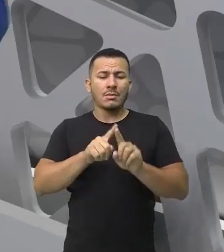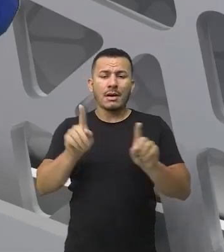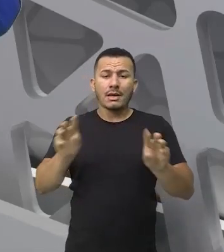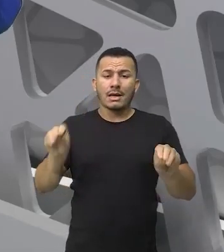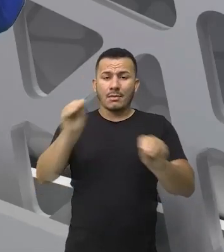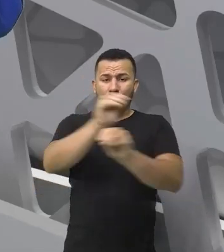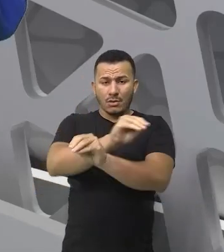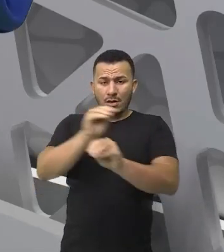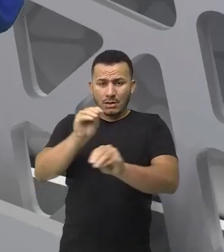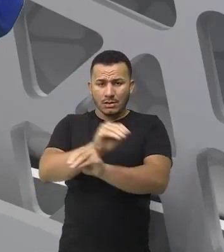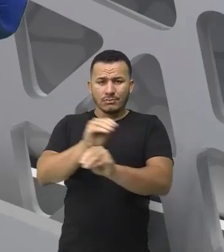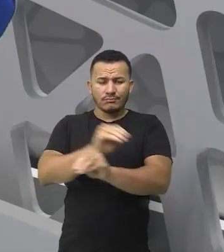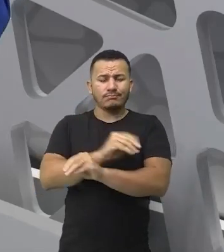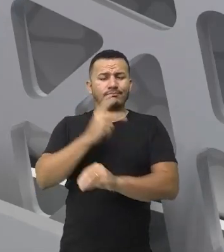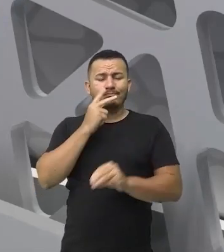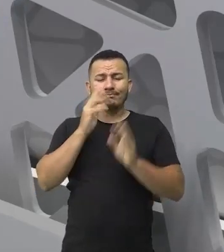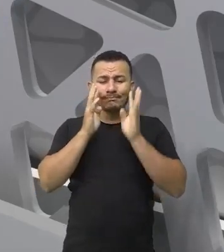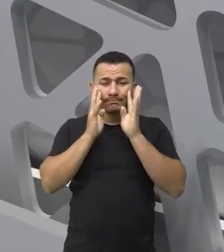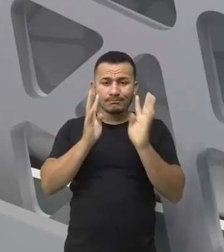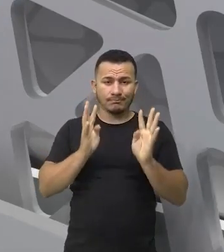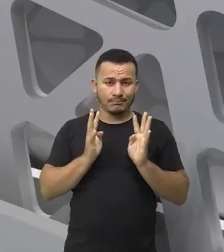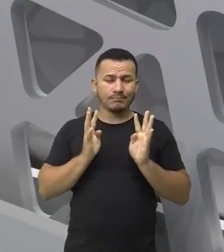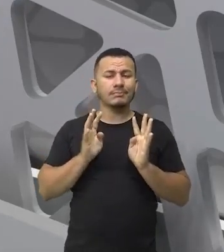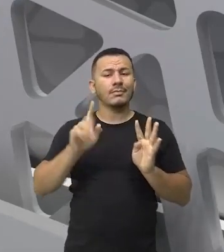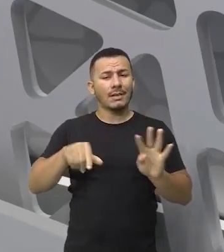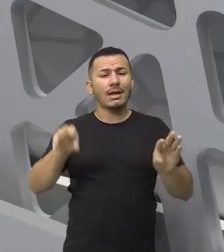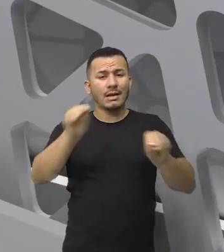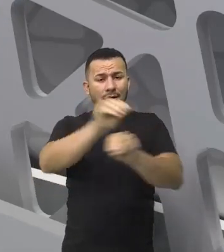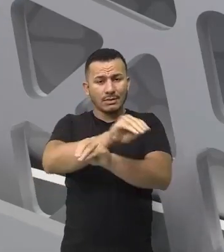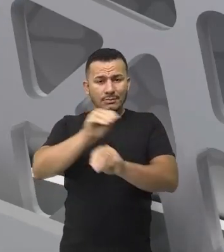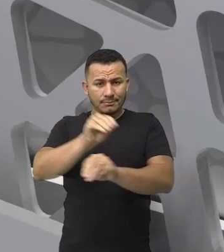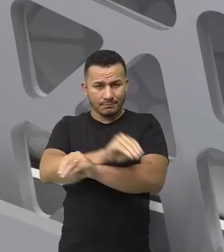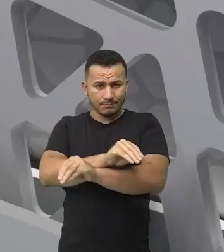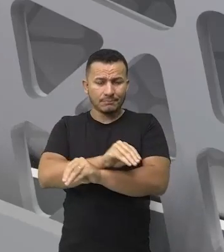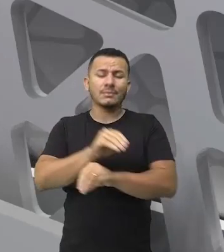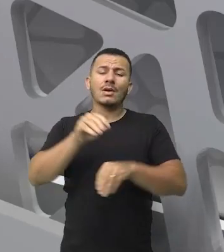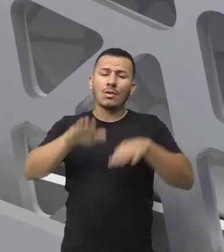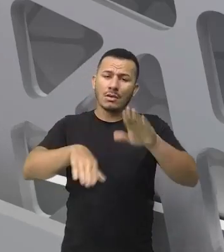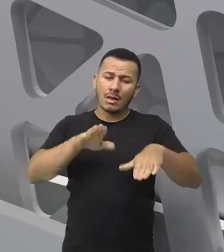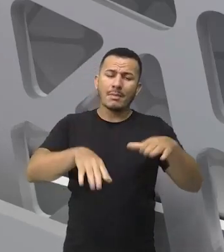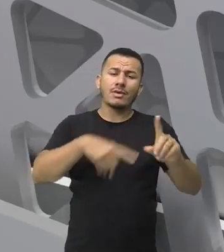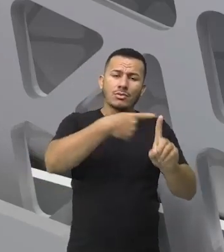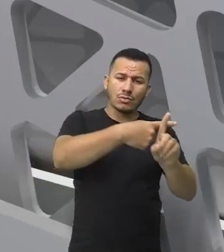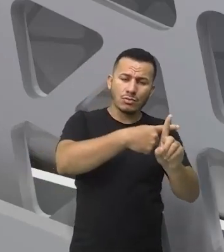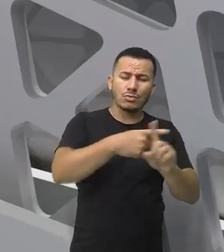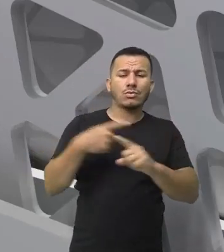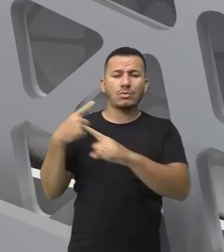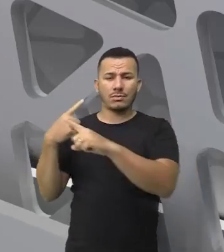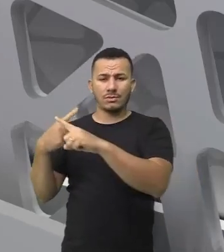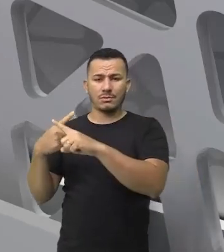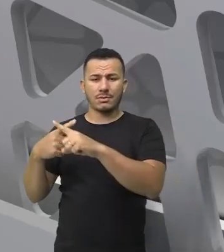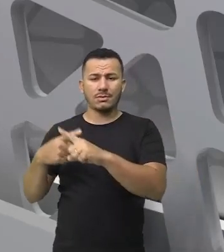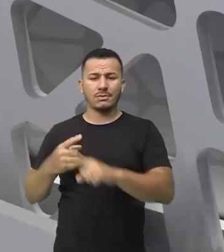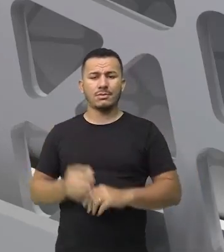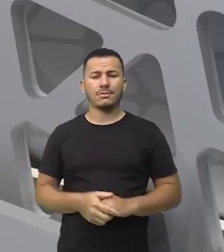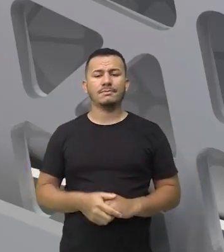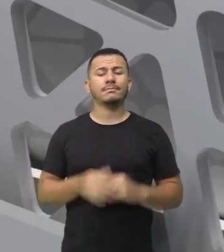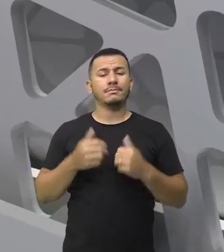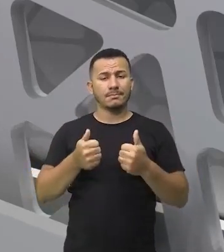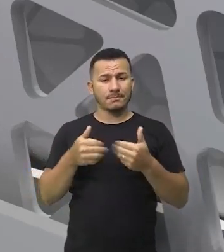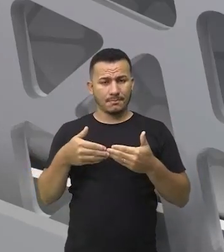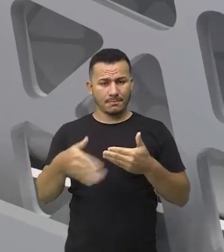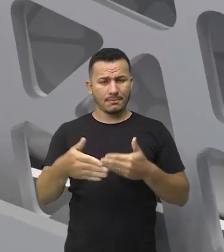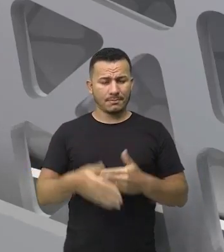né? Mas essa mudança de membro, o professor Aldemir está chamando a atenção exatamente para isso. Decorre dos princípios aditivo